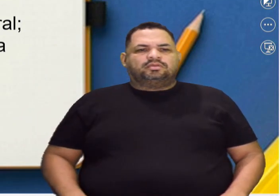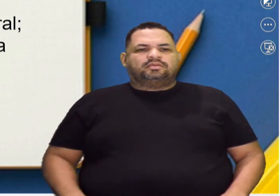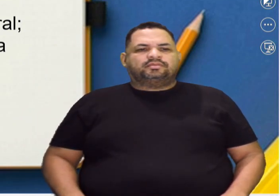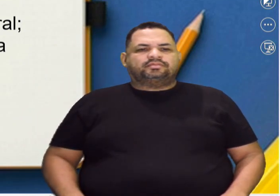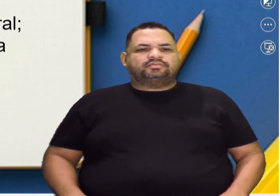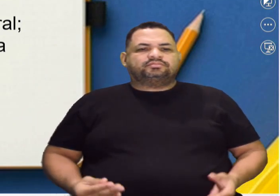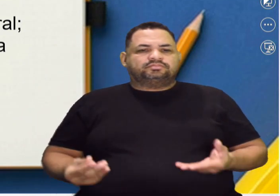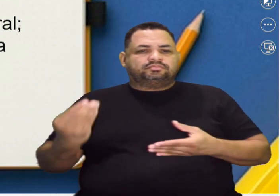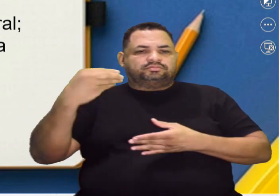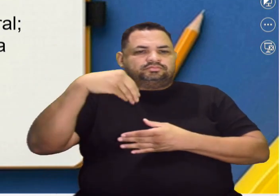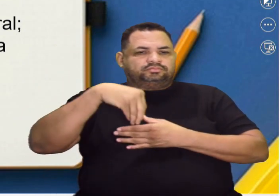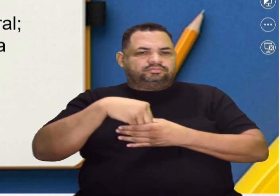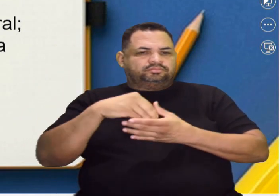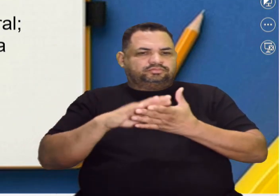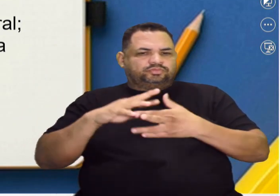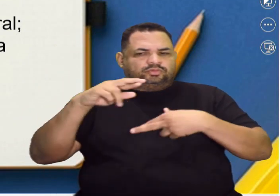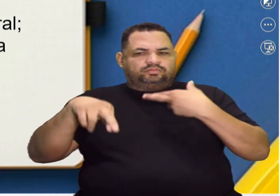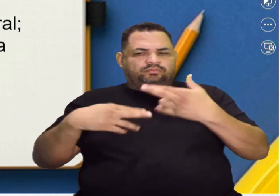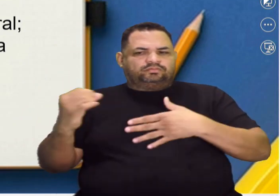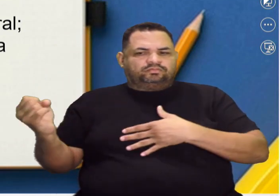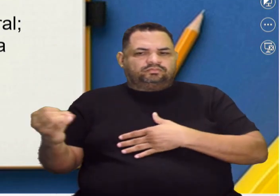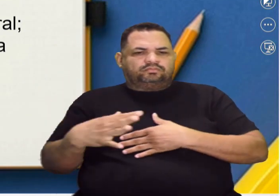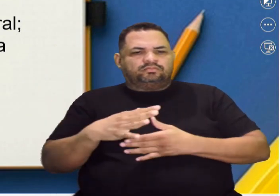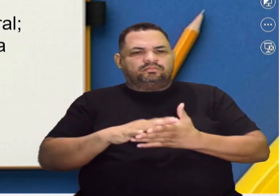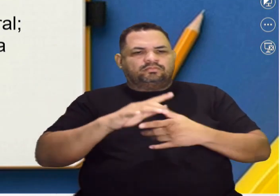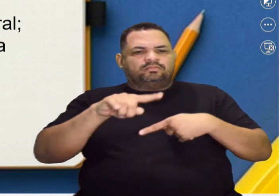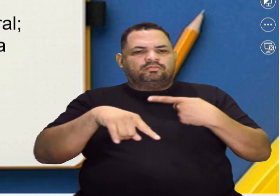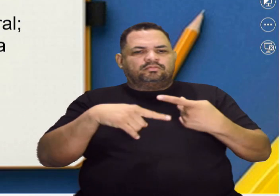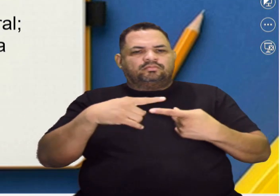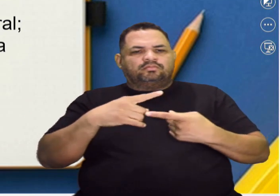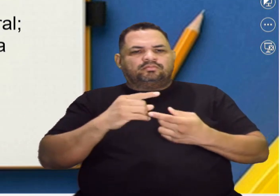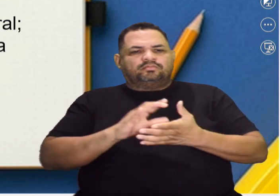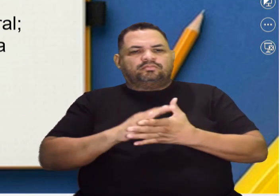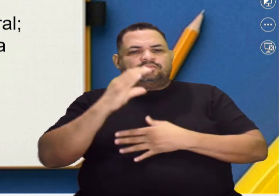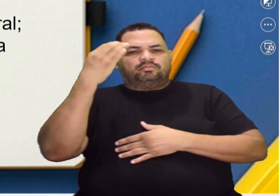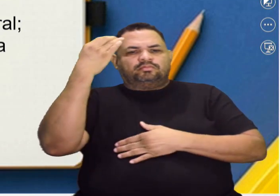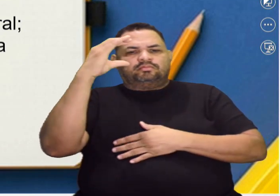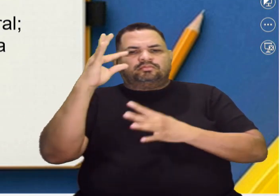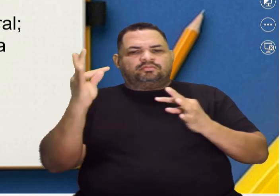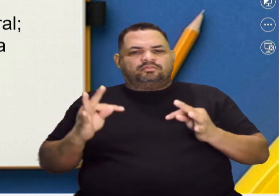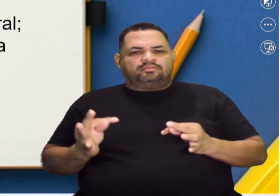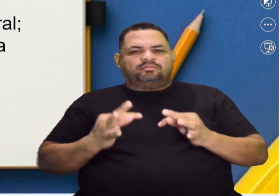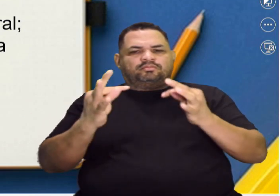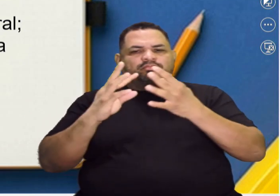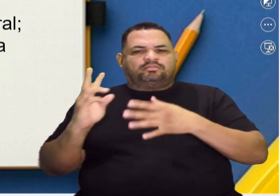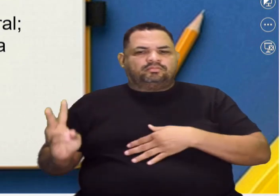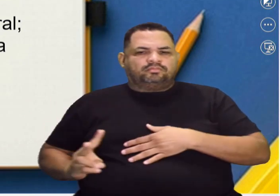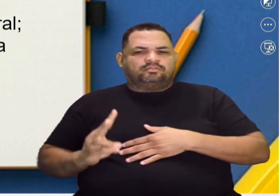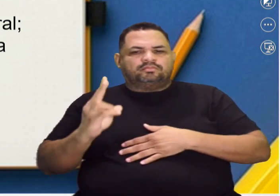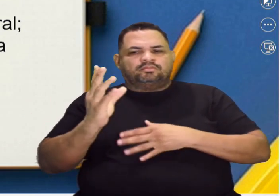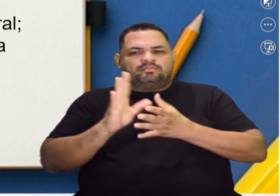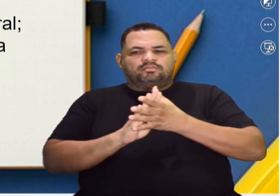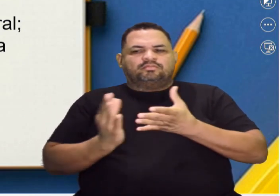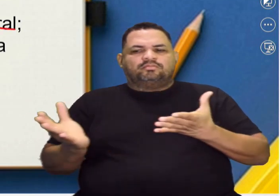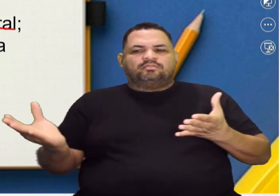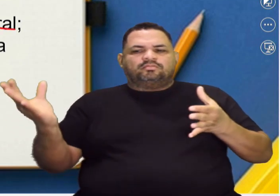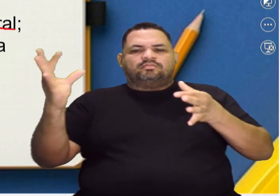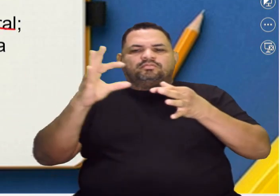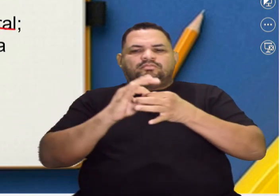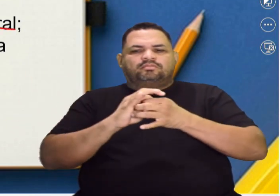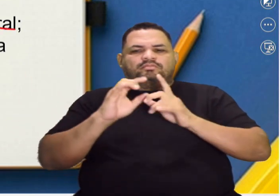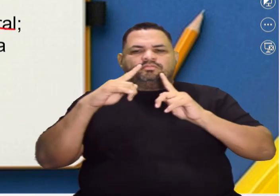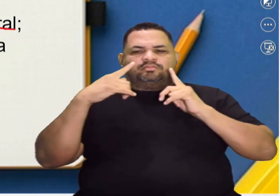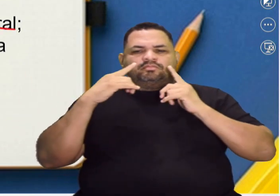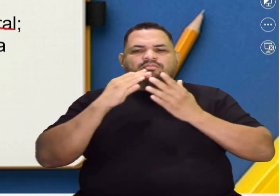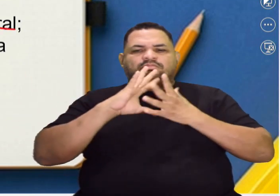com o renascimento. Aí depois nós colocamos um pouco de ciência, né? Tecnologia e valores, é o contexto geral dela,